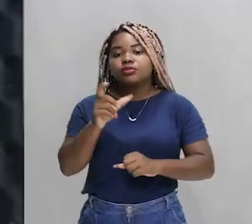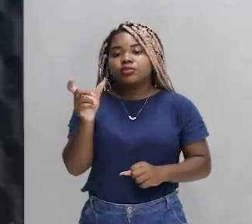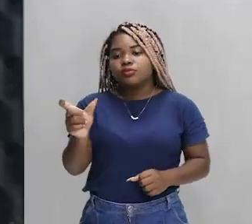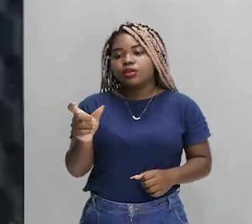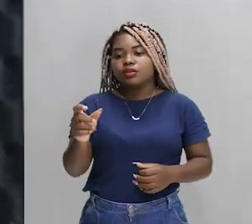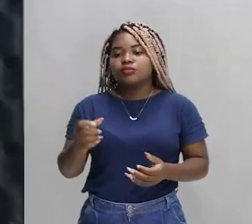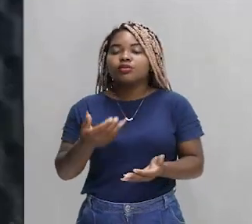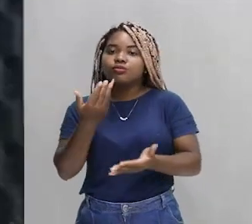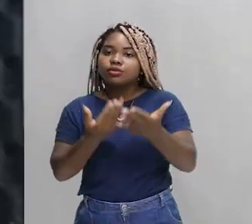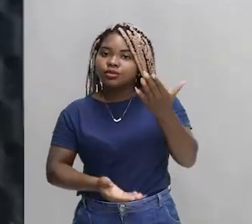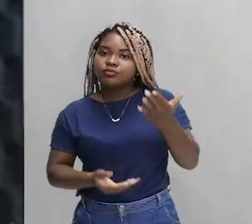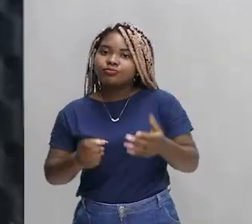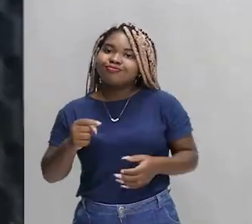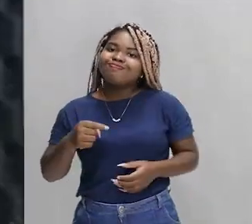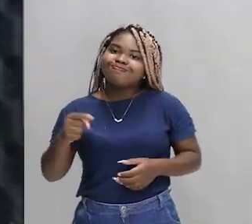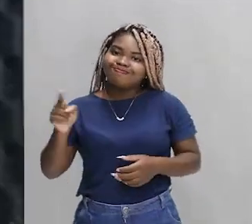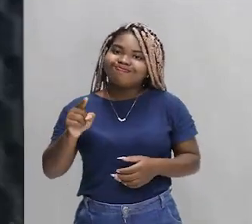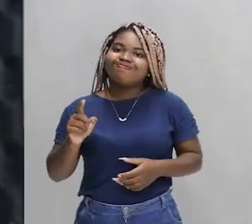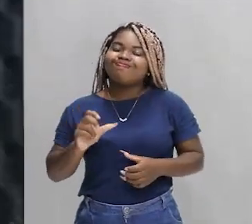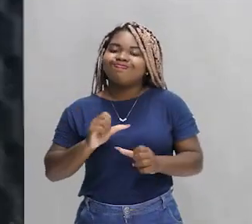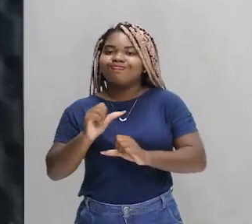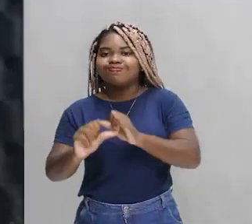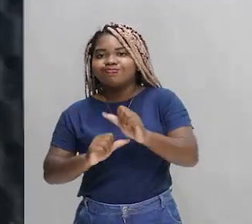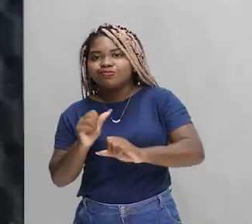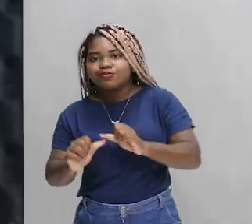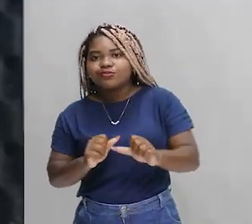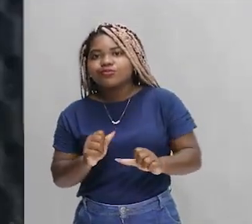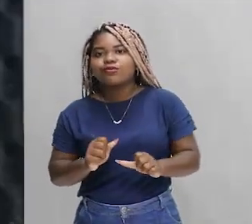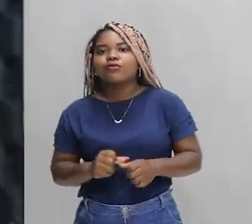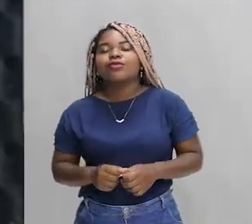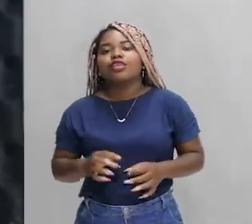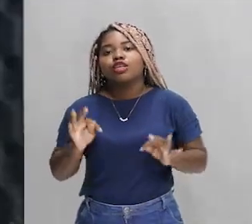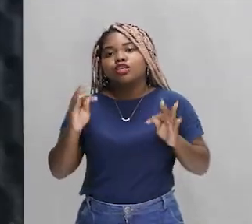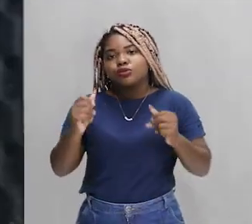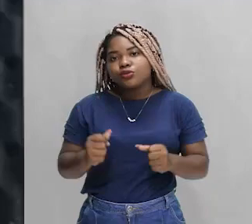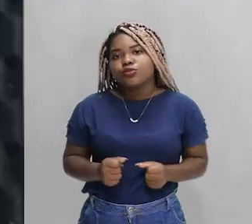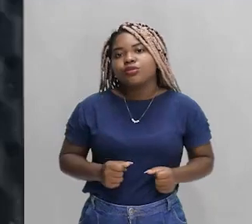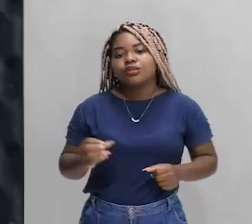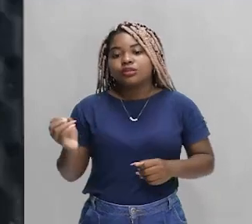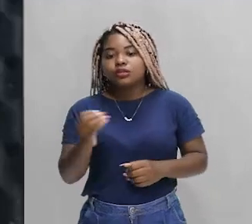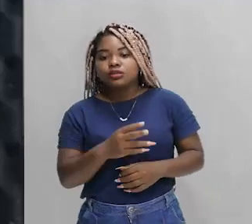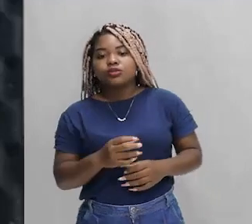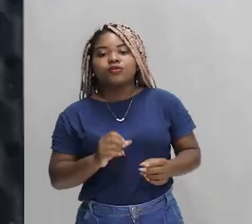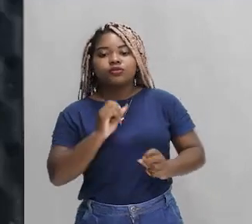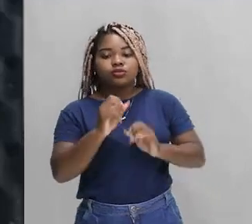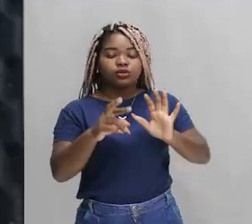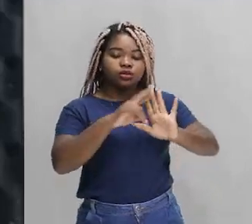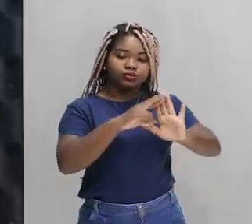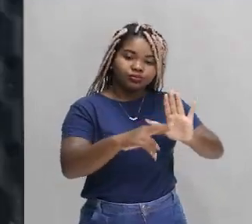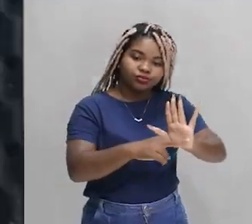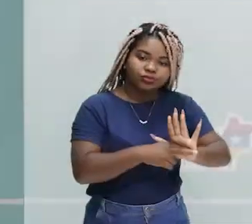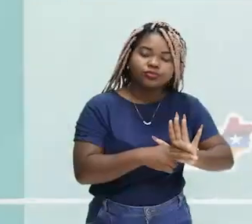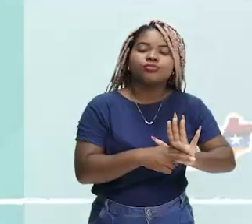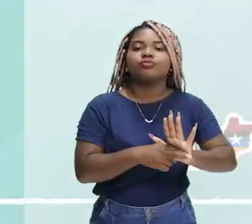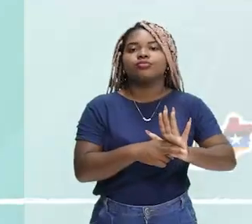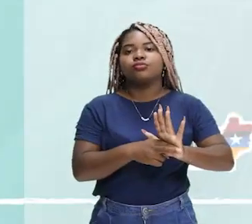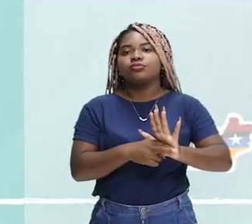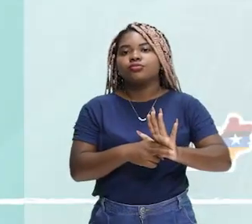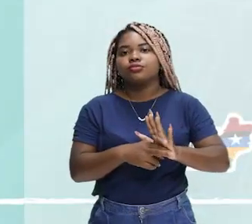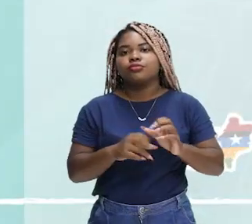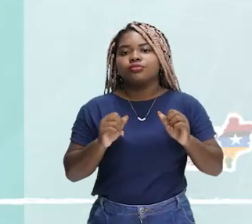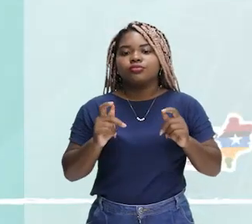acentos ou que sofreram alterações, porque todas essas novas publicações, elas já saem com as regras do novo acordo ortográfico.